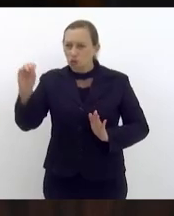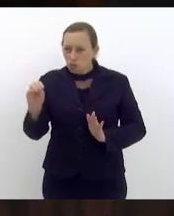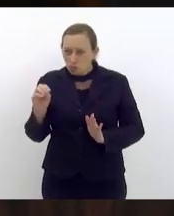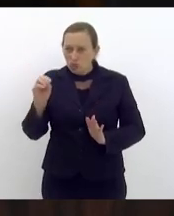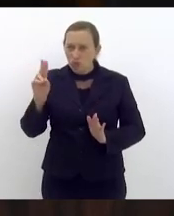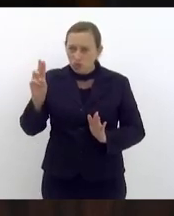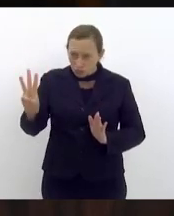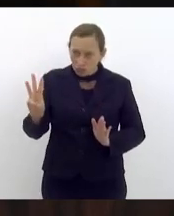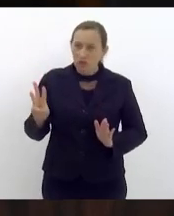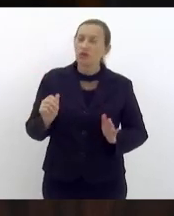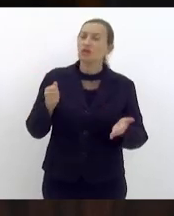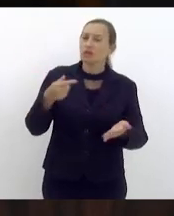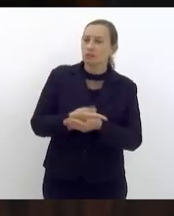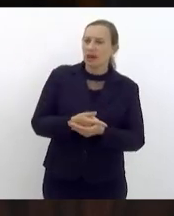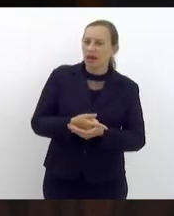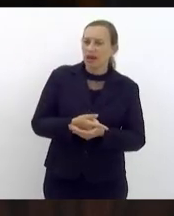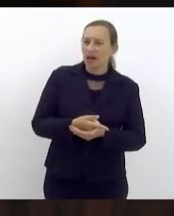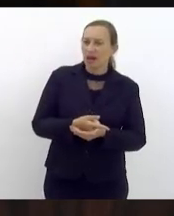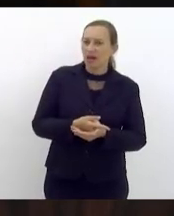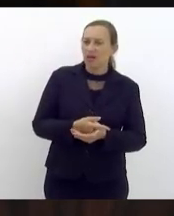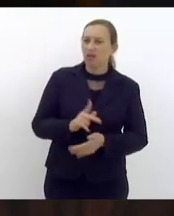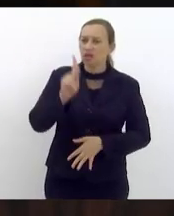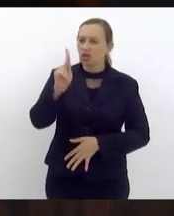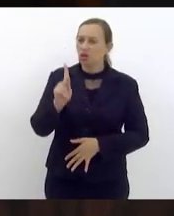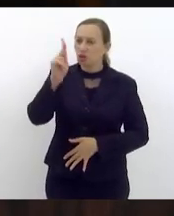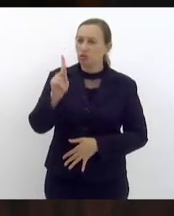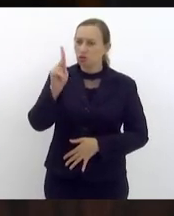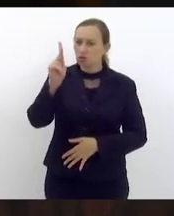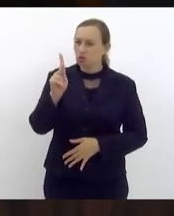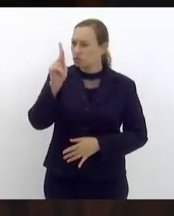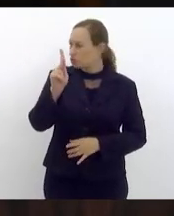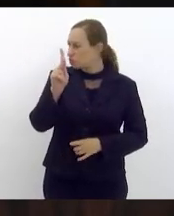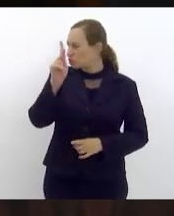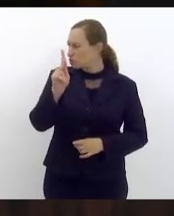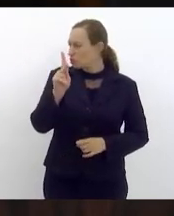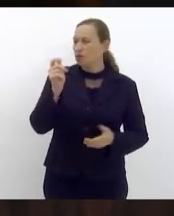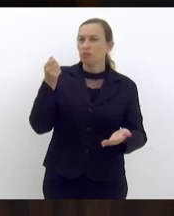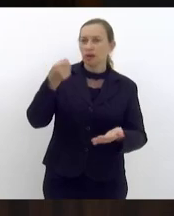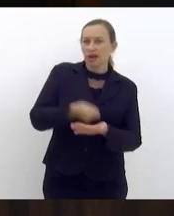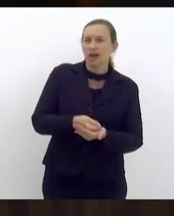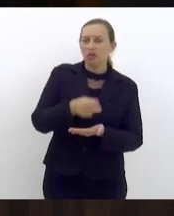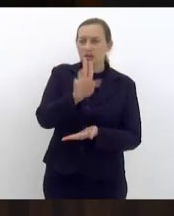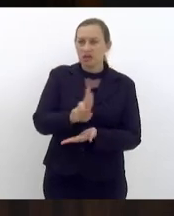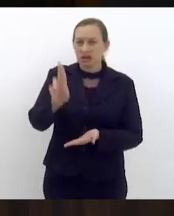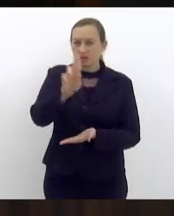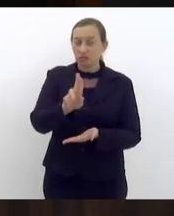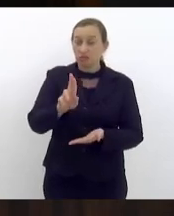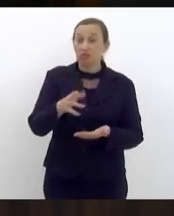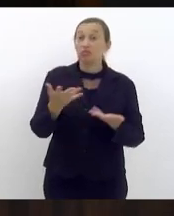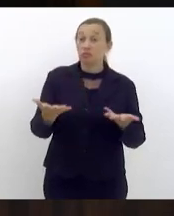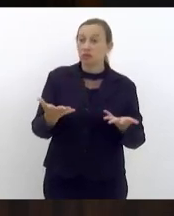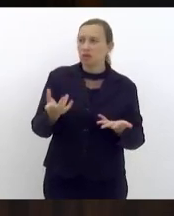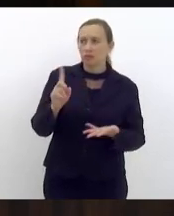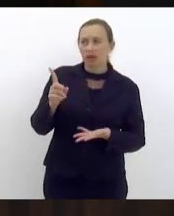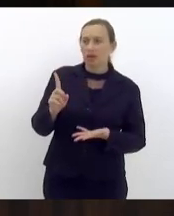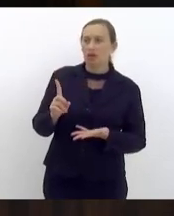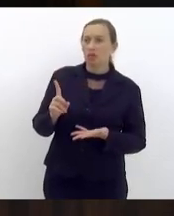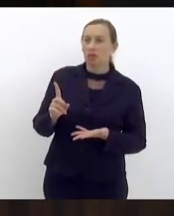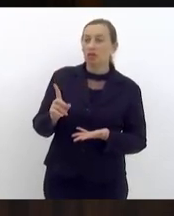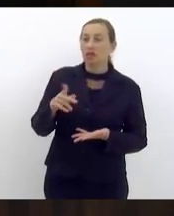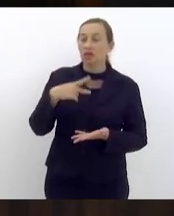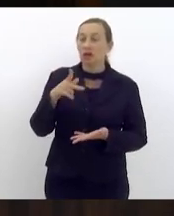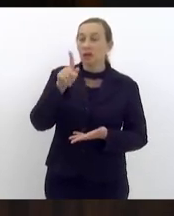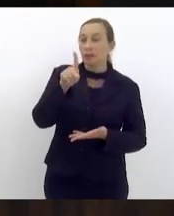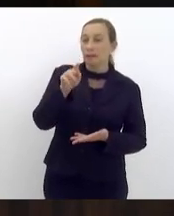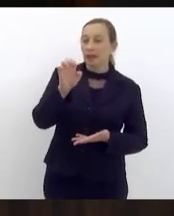o seguinte você pagar por quilometragem utilizada na pista essa é a lógica do flyflon só que ele não eles colocaram um